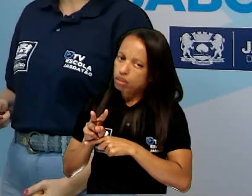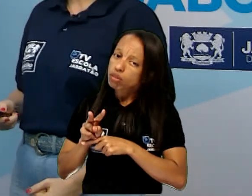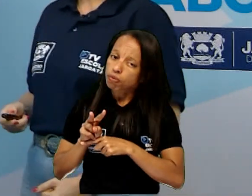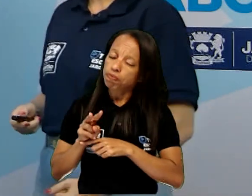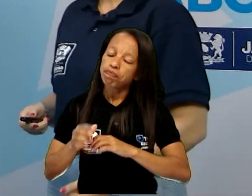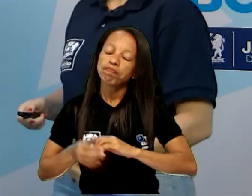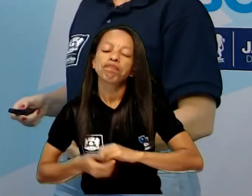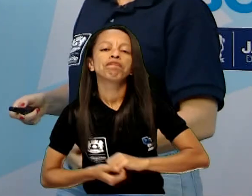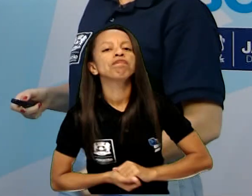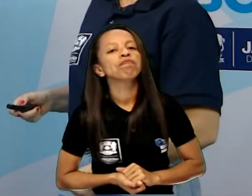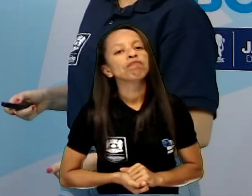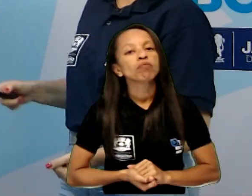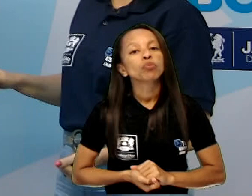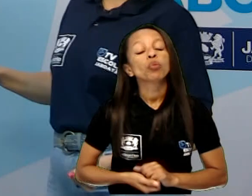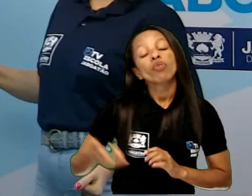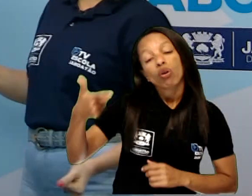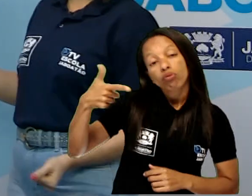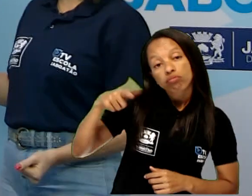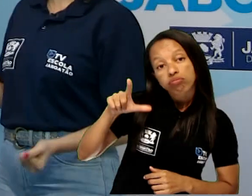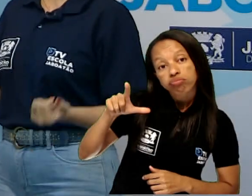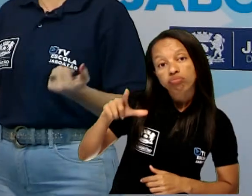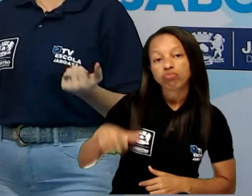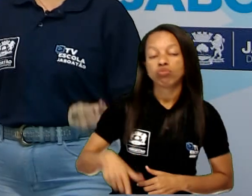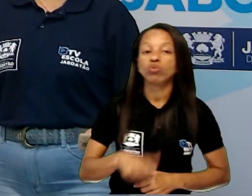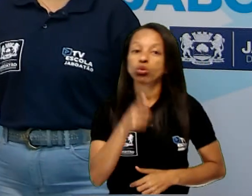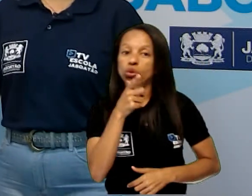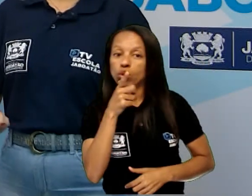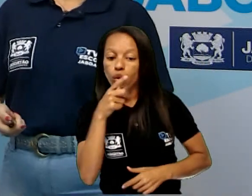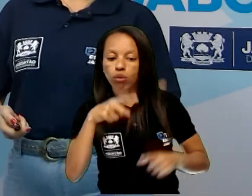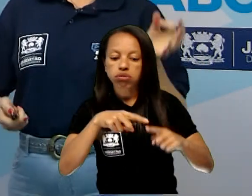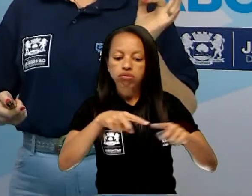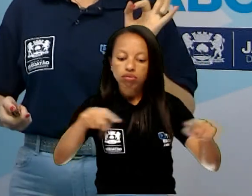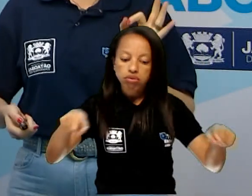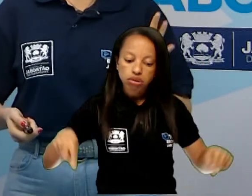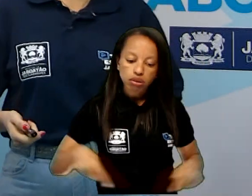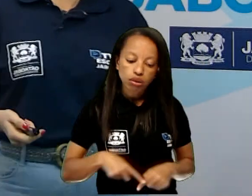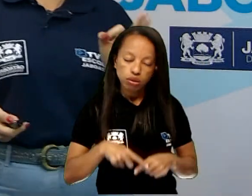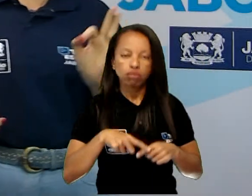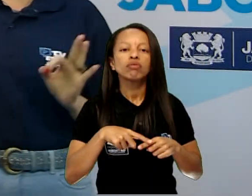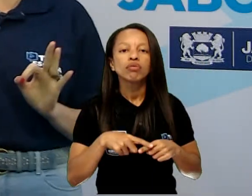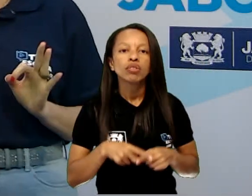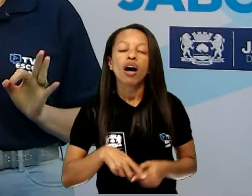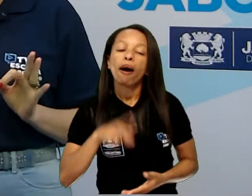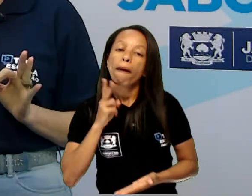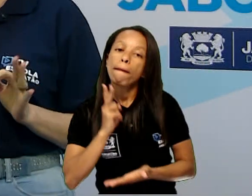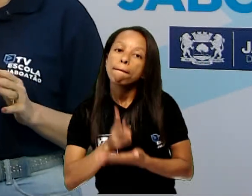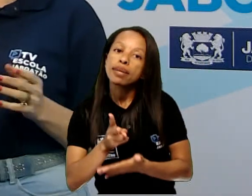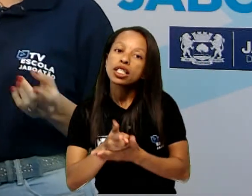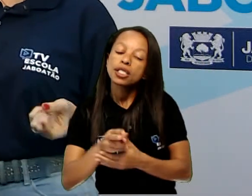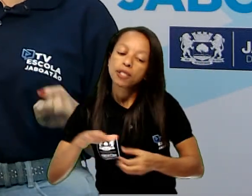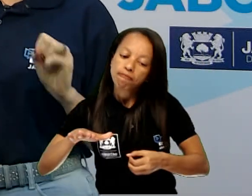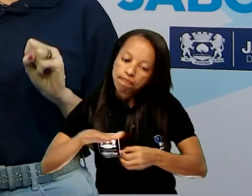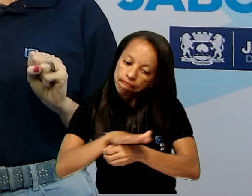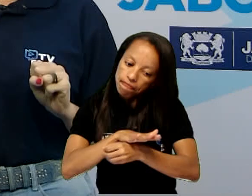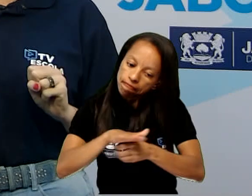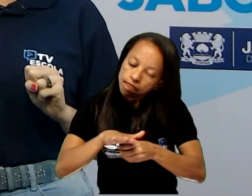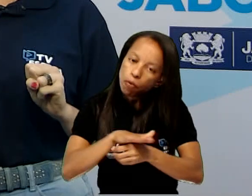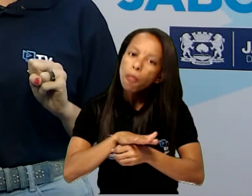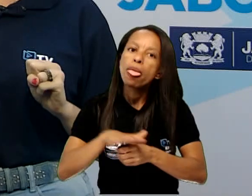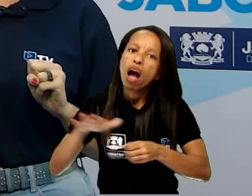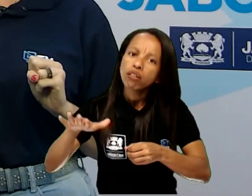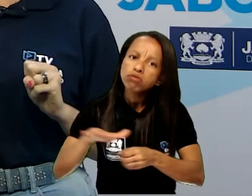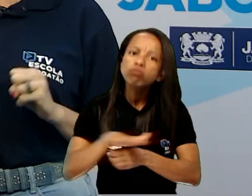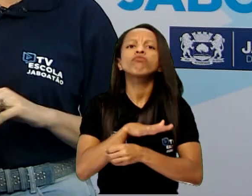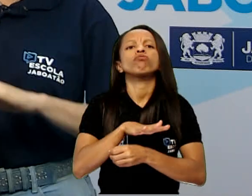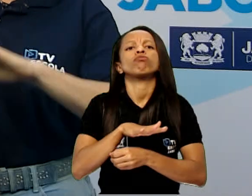isso? Outra situação é cacimba, cisterna. Elas precisam estar sempre fechadas. E os adultos precisam